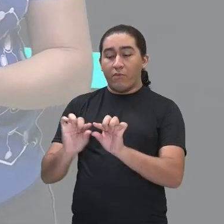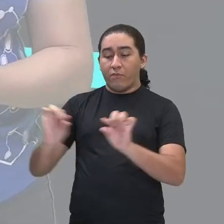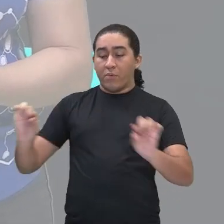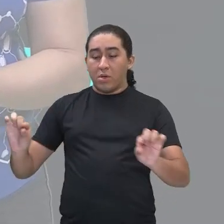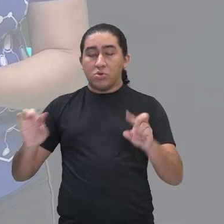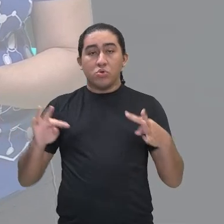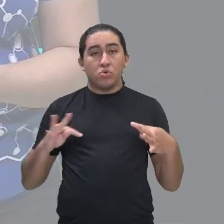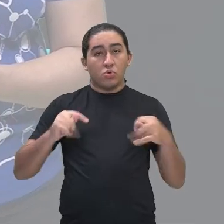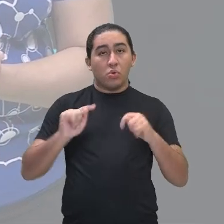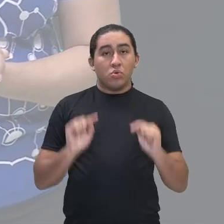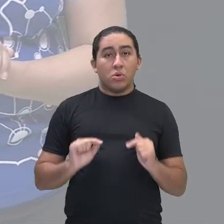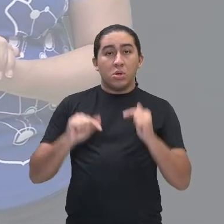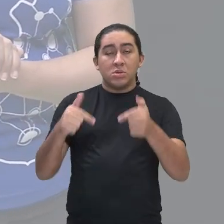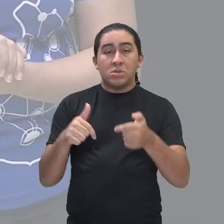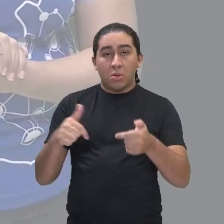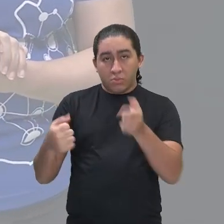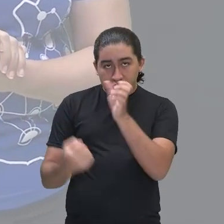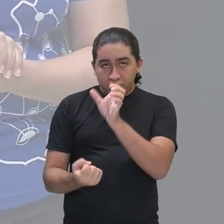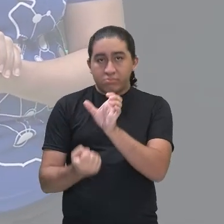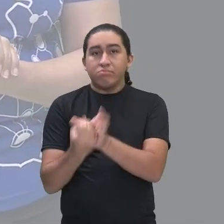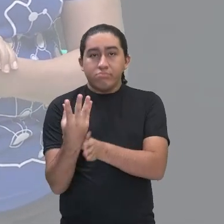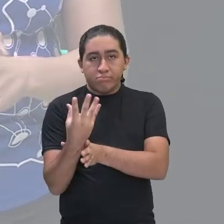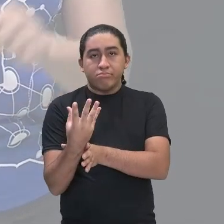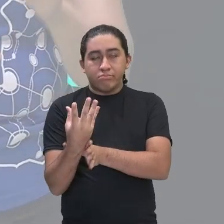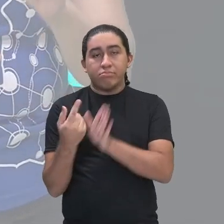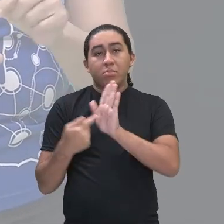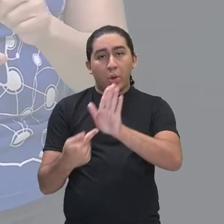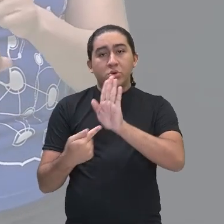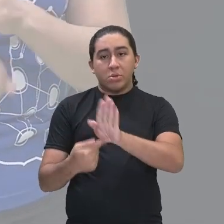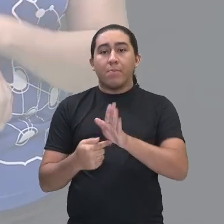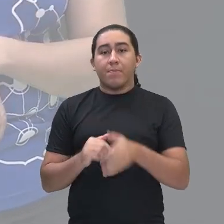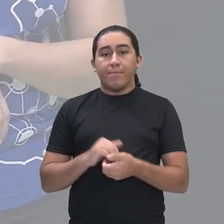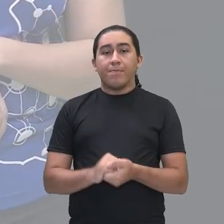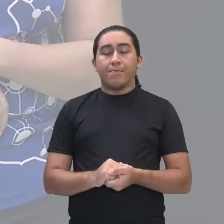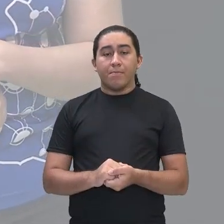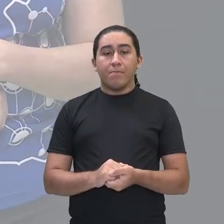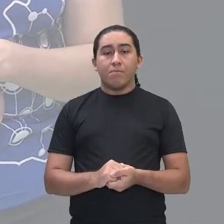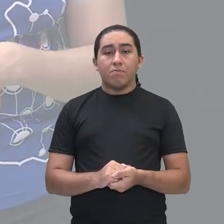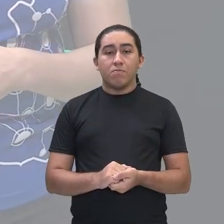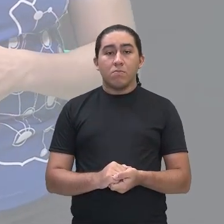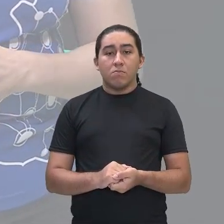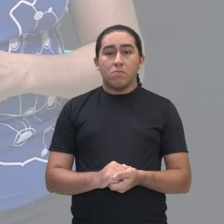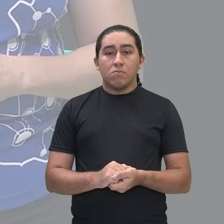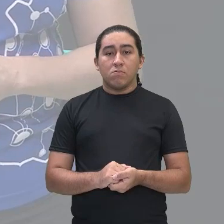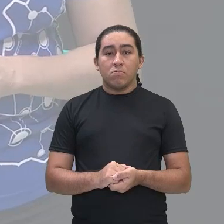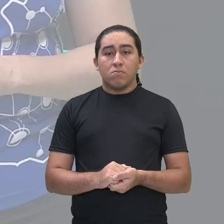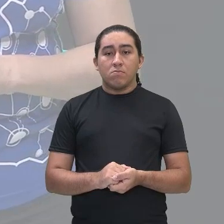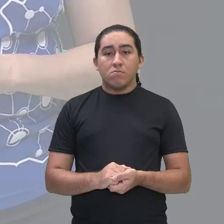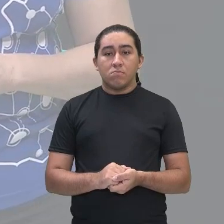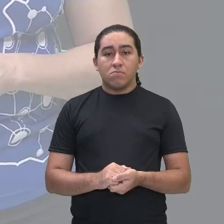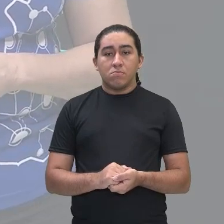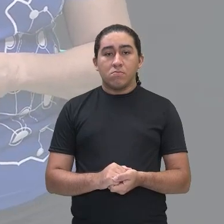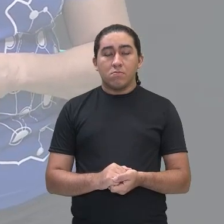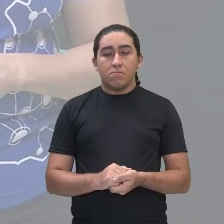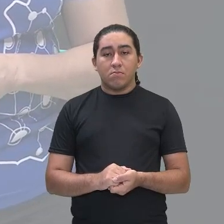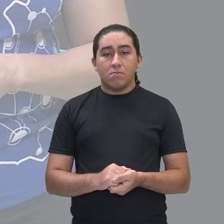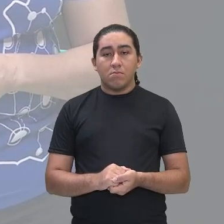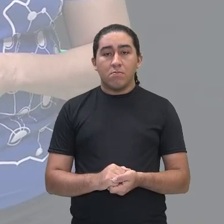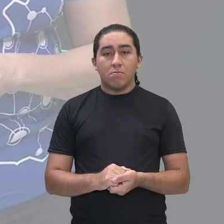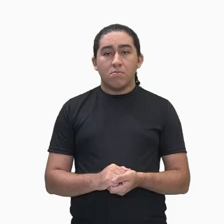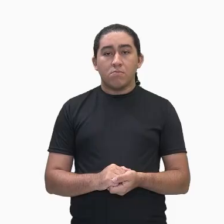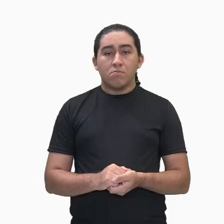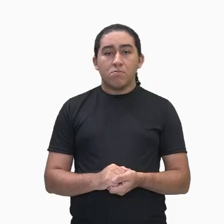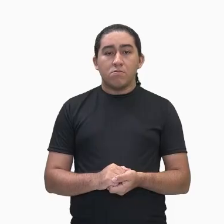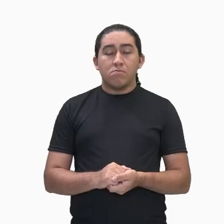essas ações que podemos realizar. E temos mais, né? Uma